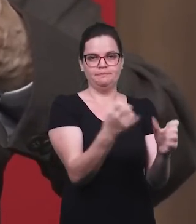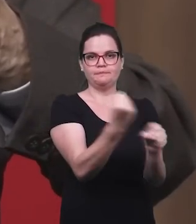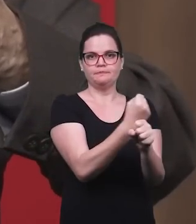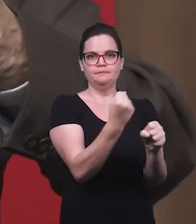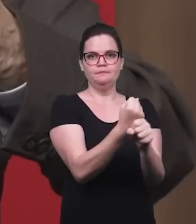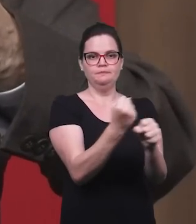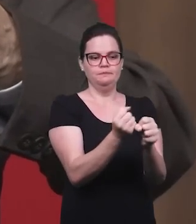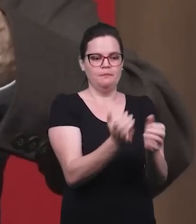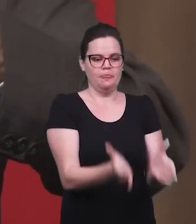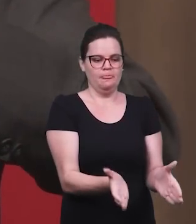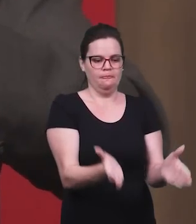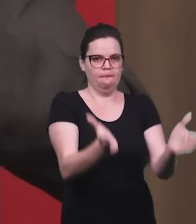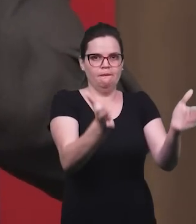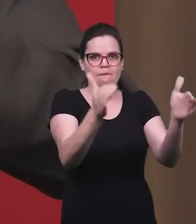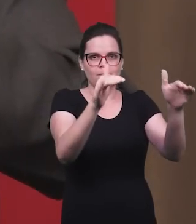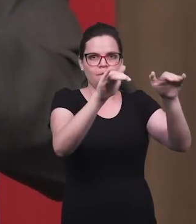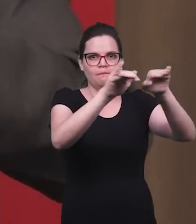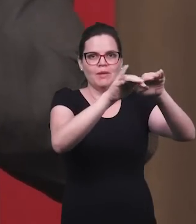mesquita muçulmana.